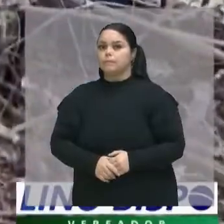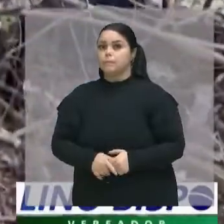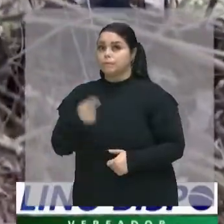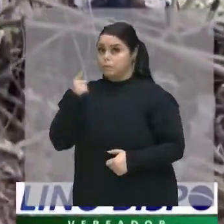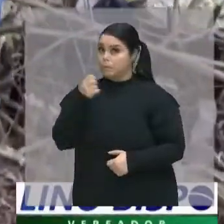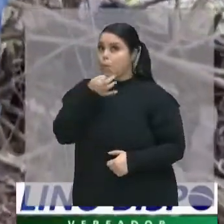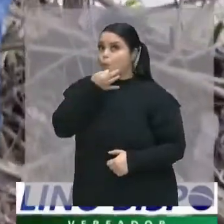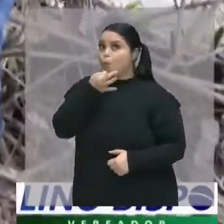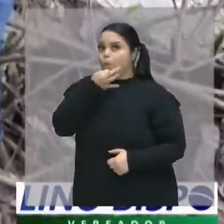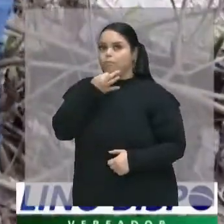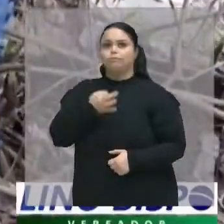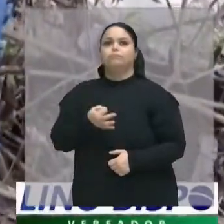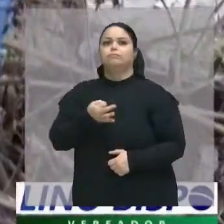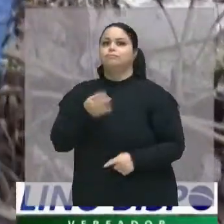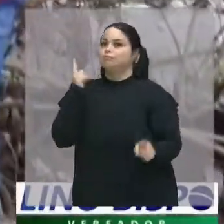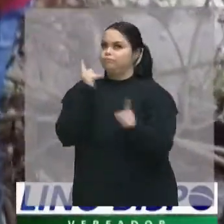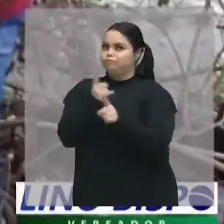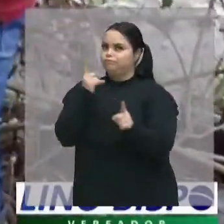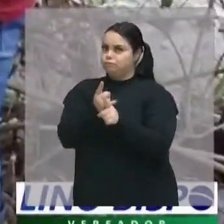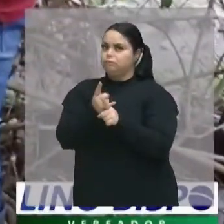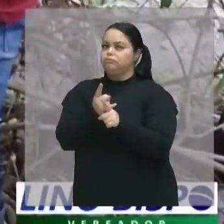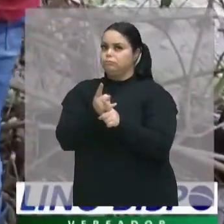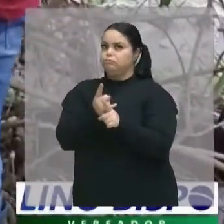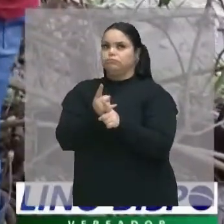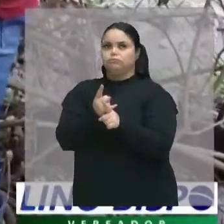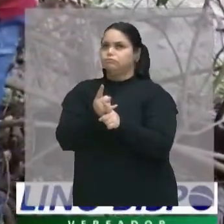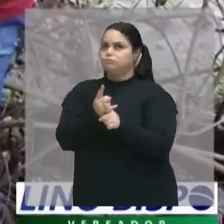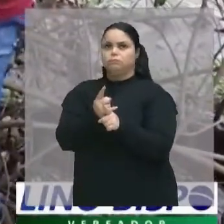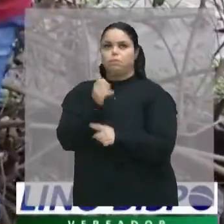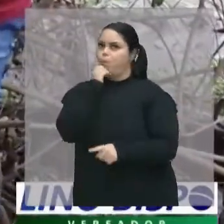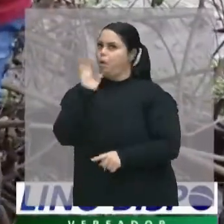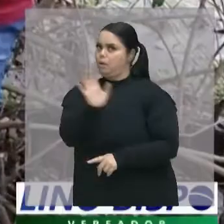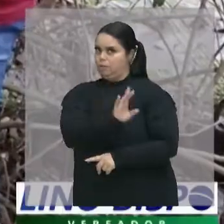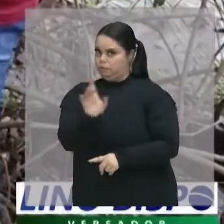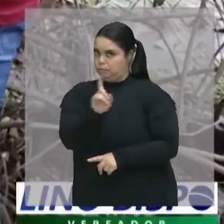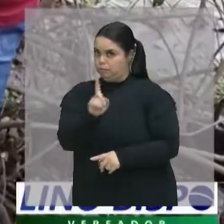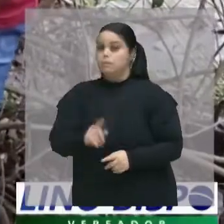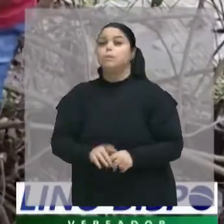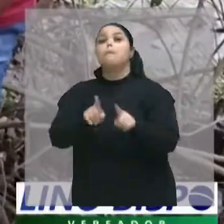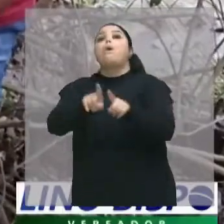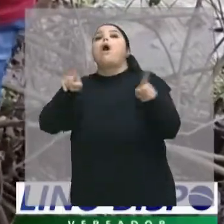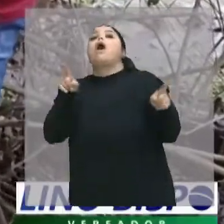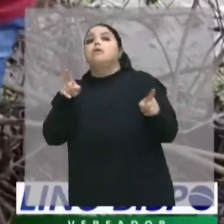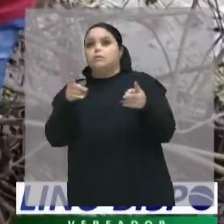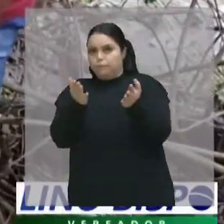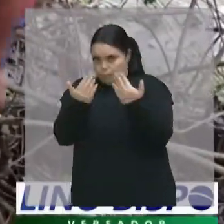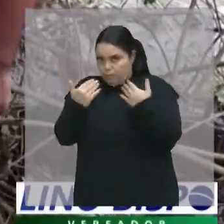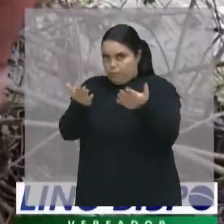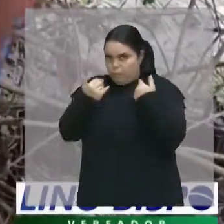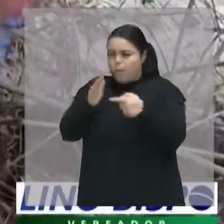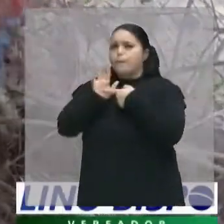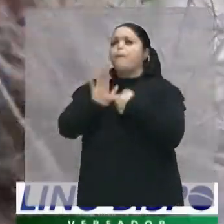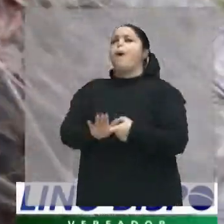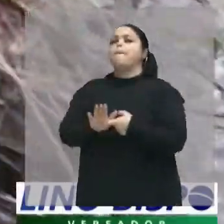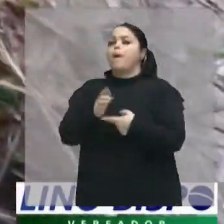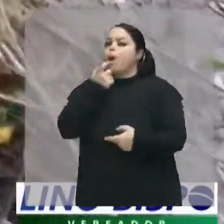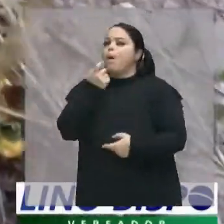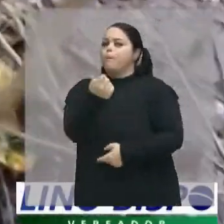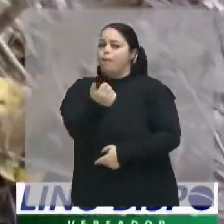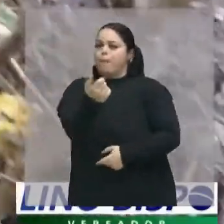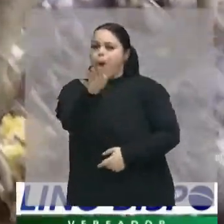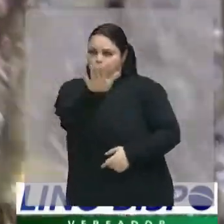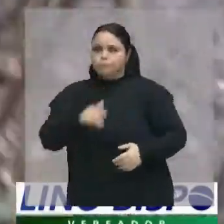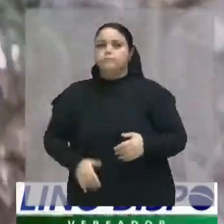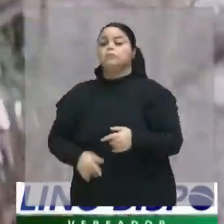Eu acho que nós não vamos encontrar uma situação favorável, não. Mas vem aqui, vamos mostrar mais de perto para você.